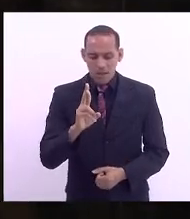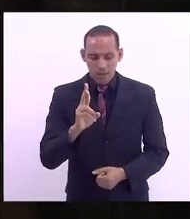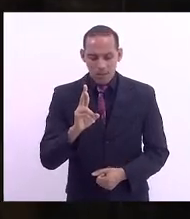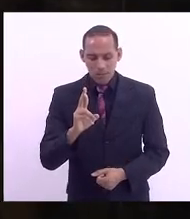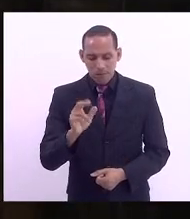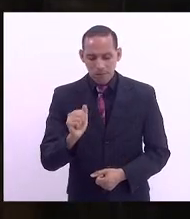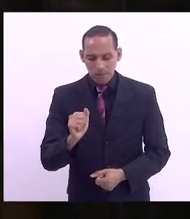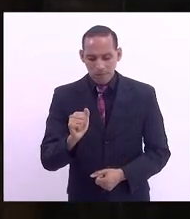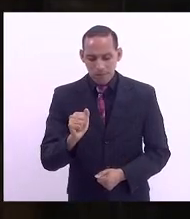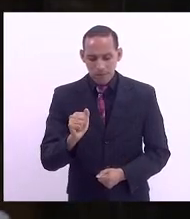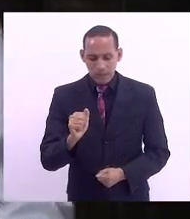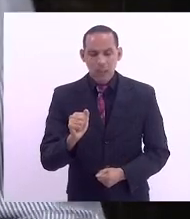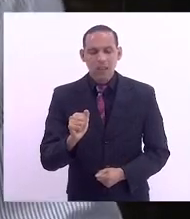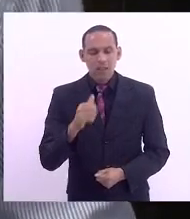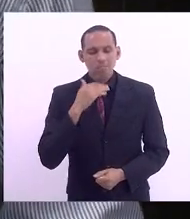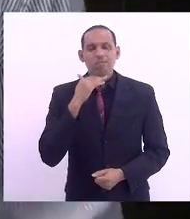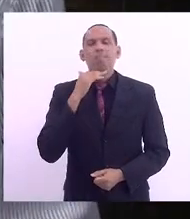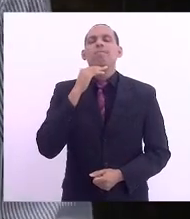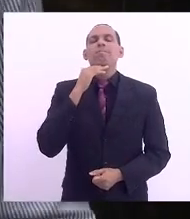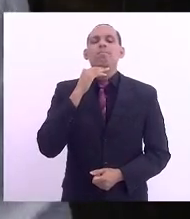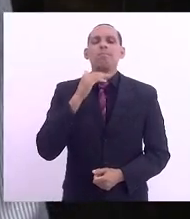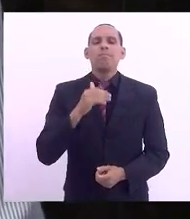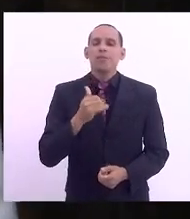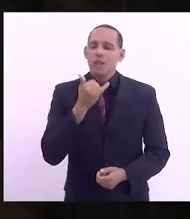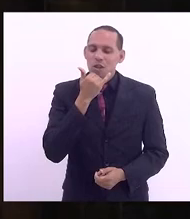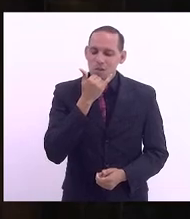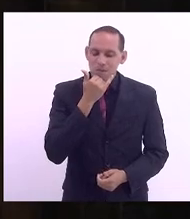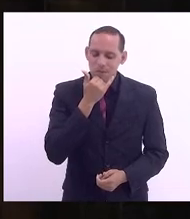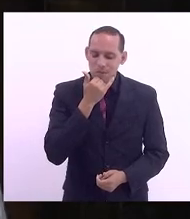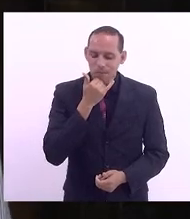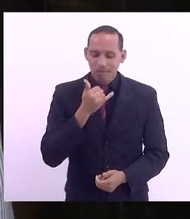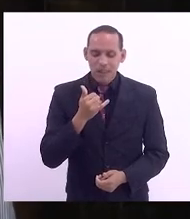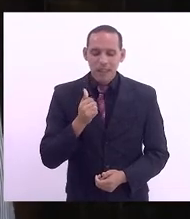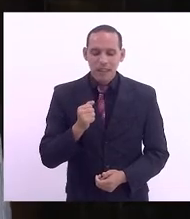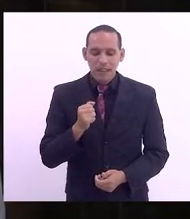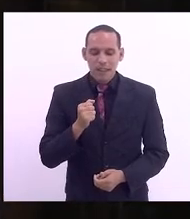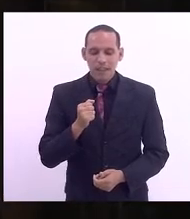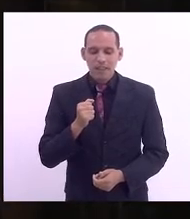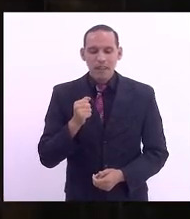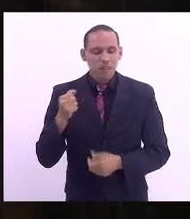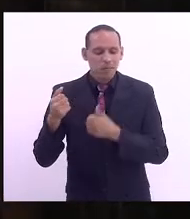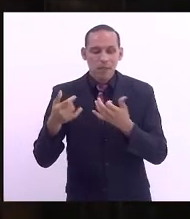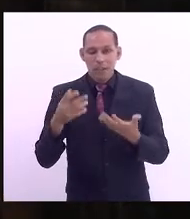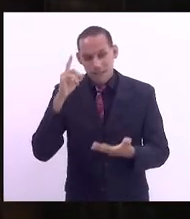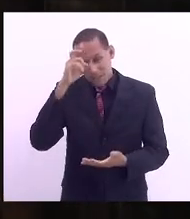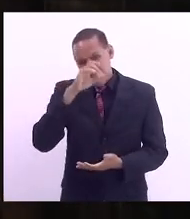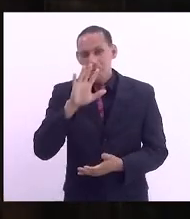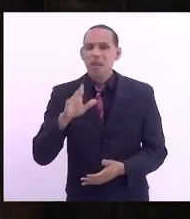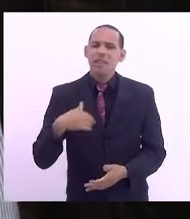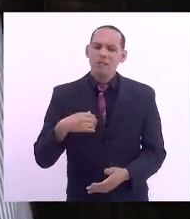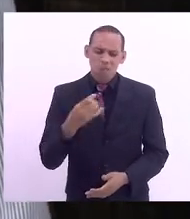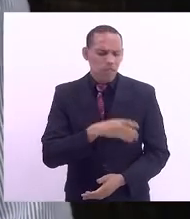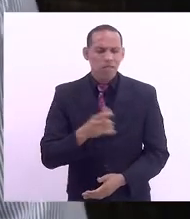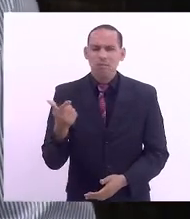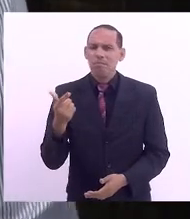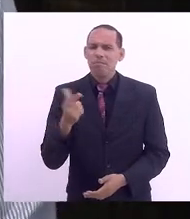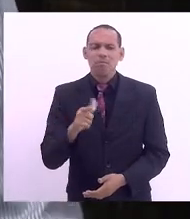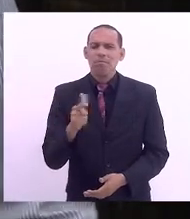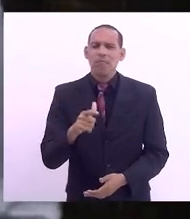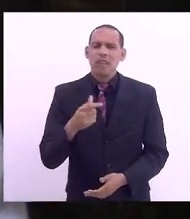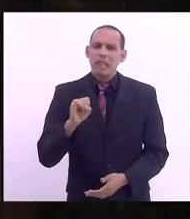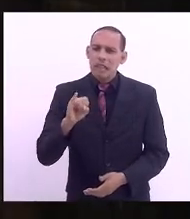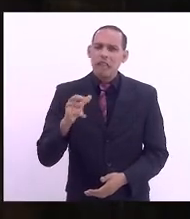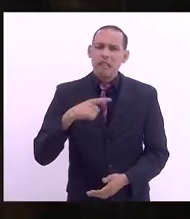de cabeça erguida, desculpa, faltou a palavra. Não tenho medo, não. Estou aqui. Se tiver alguma